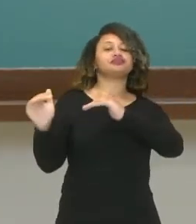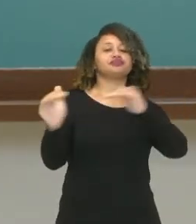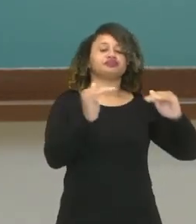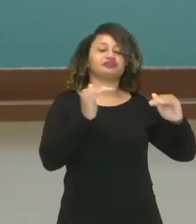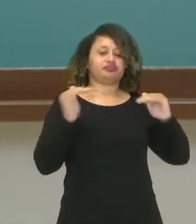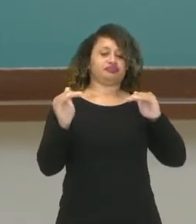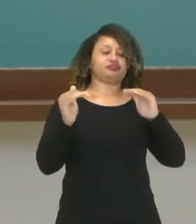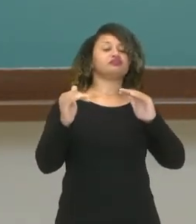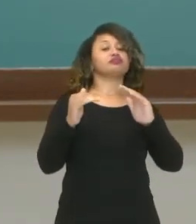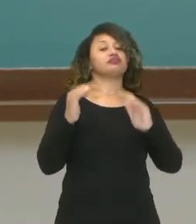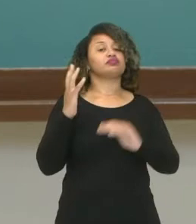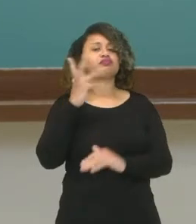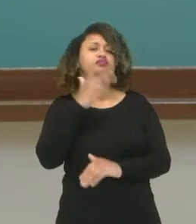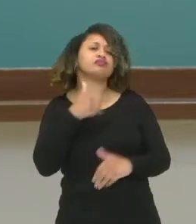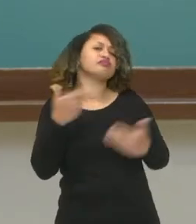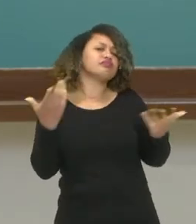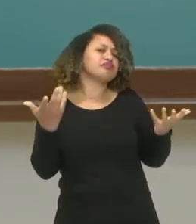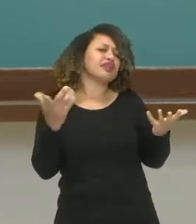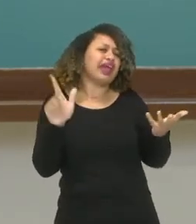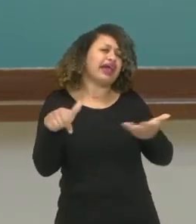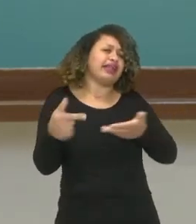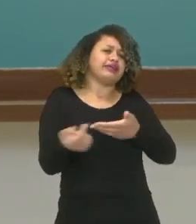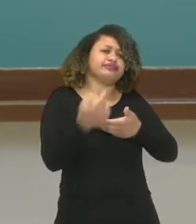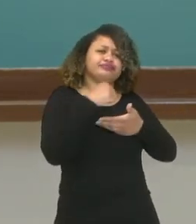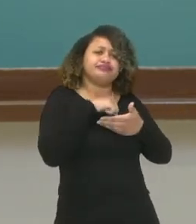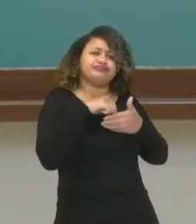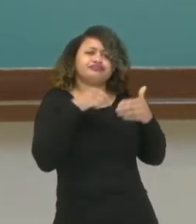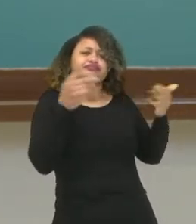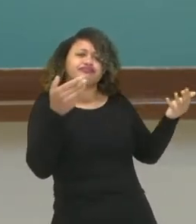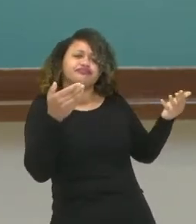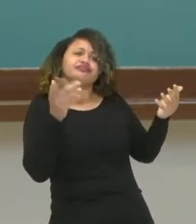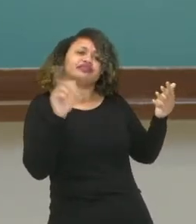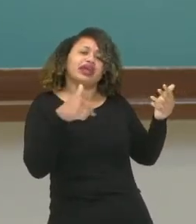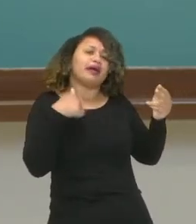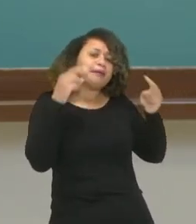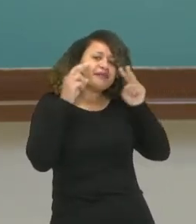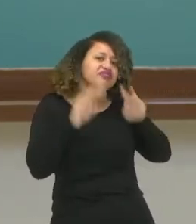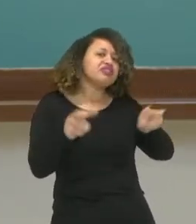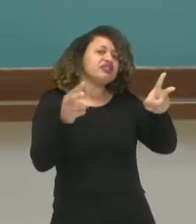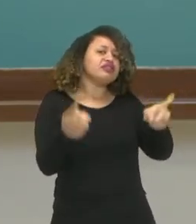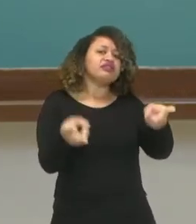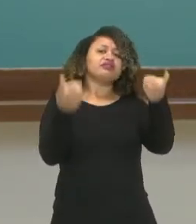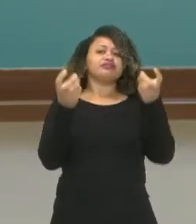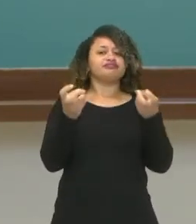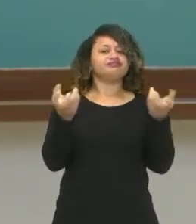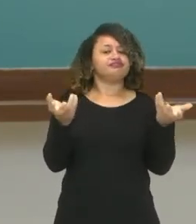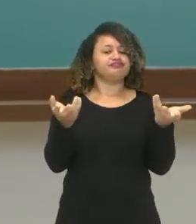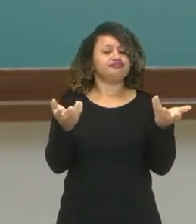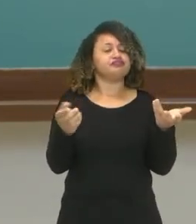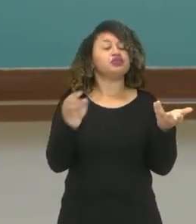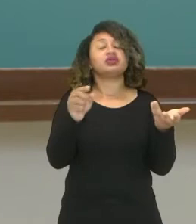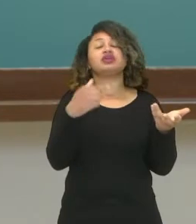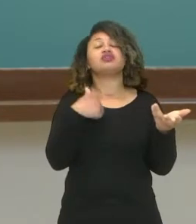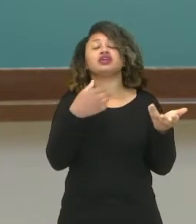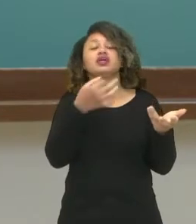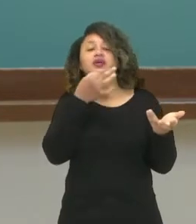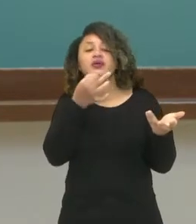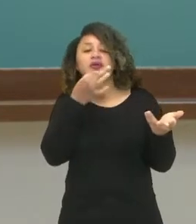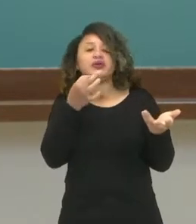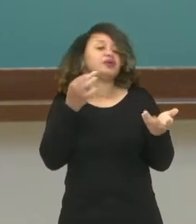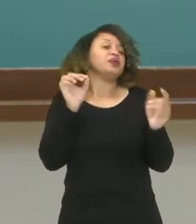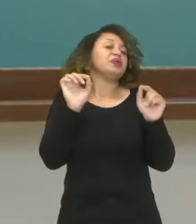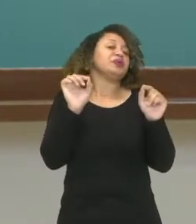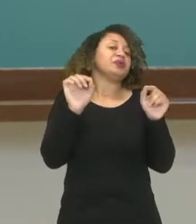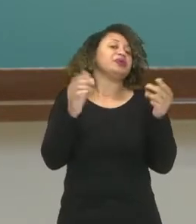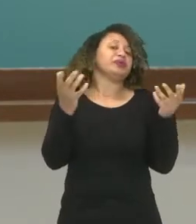beleza, a beleza é como? Subjetiva? A beleza é sempre visível? O que que você infere sobre isso? Qual é a sua